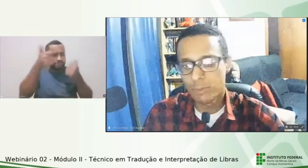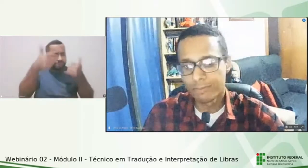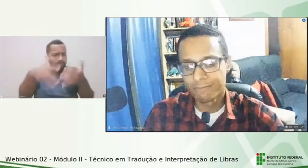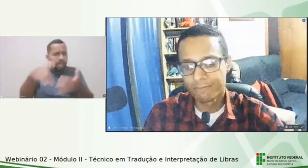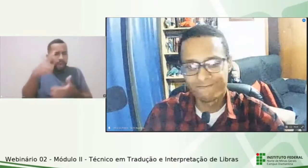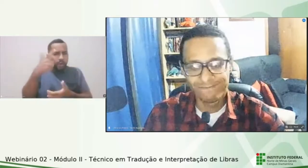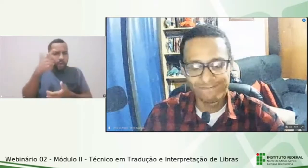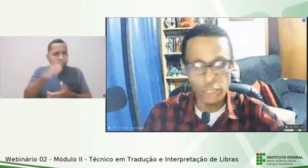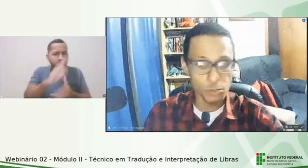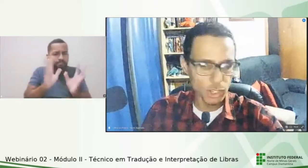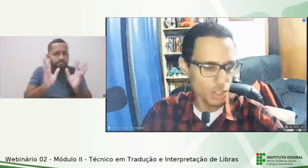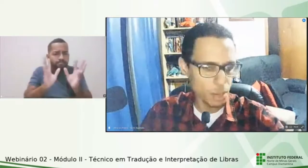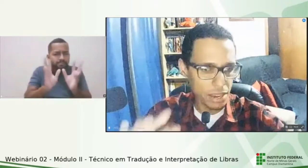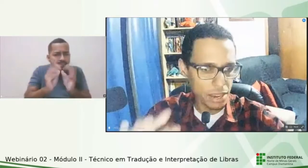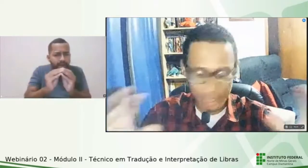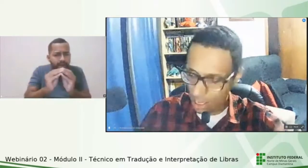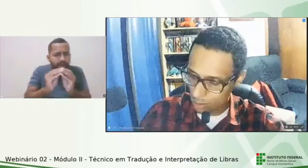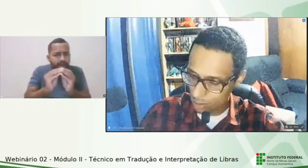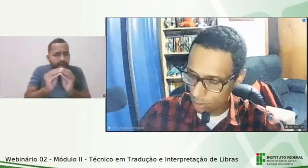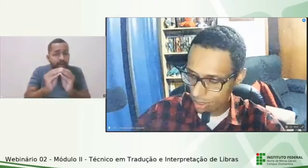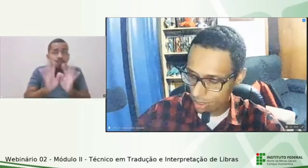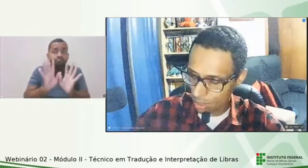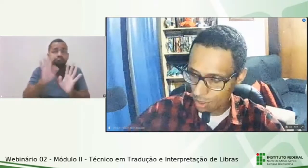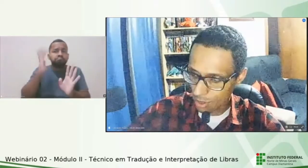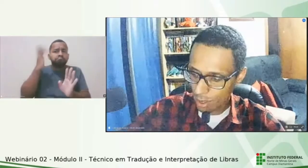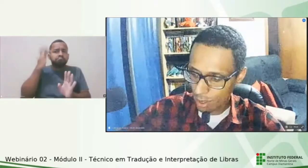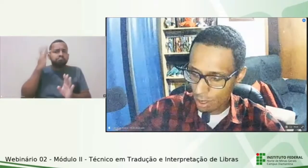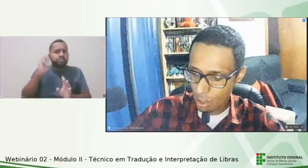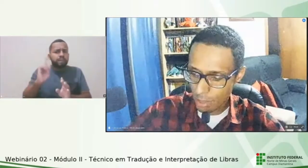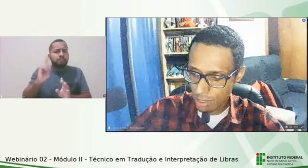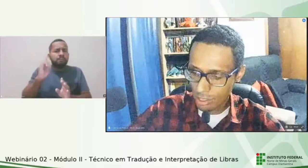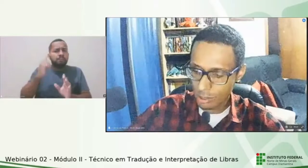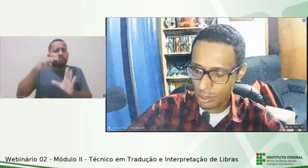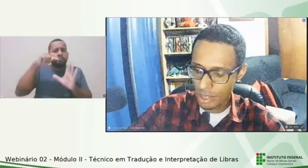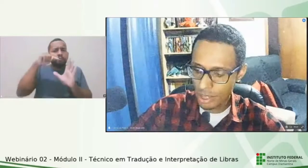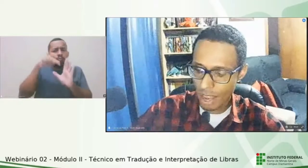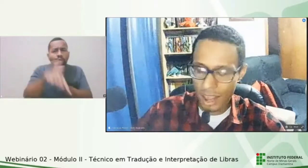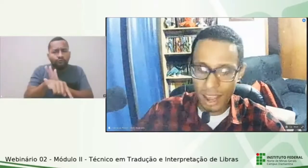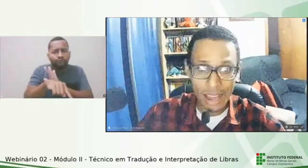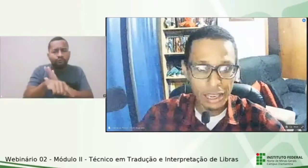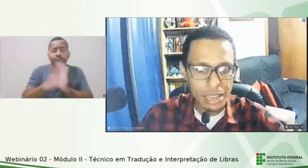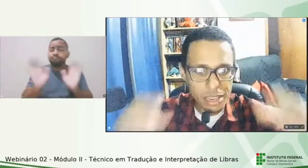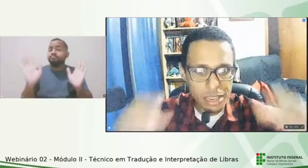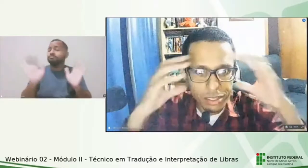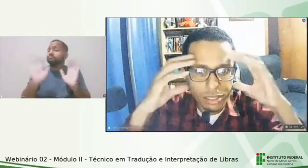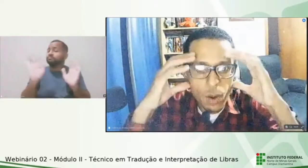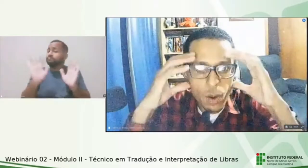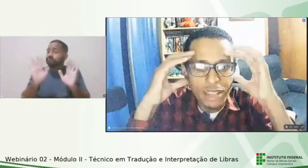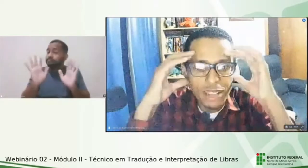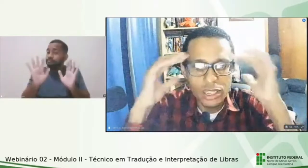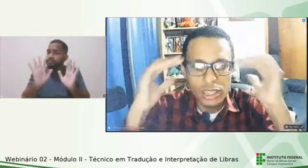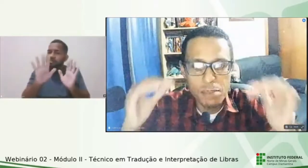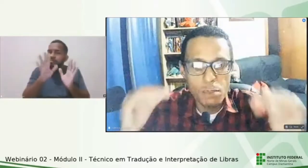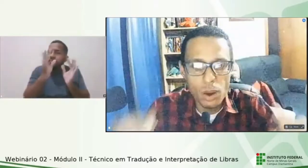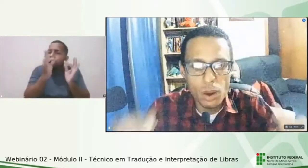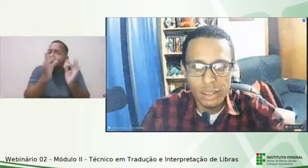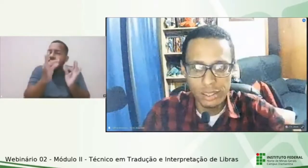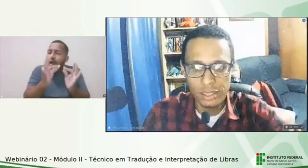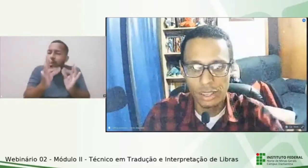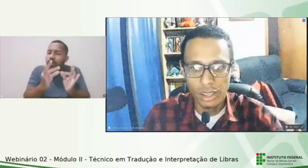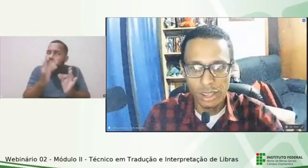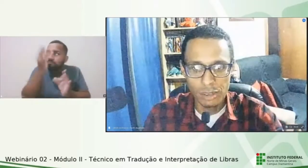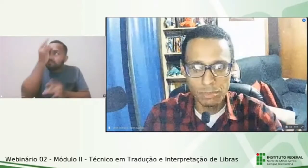resumo? Eu não preciso saber a lei por inteiro. Eu não preciso ter a lei guardadinha na